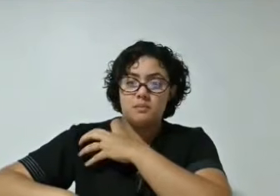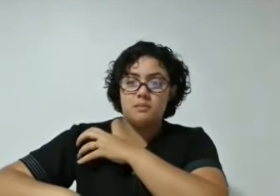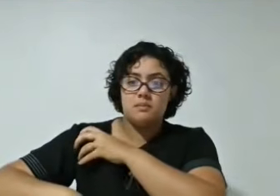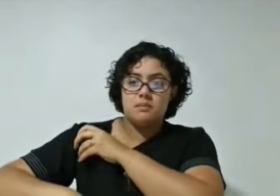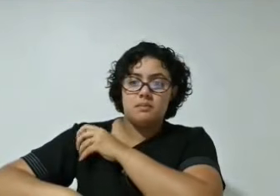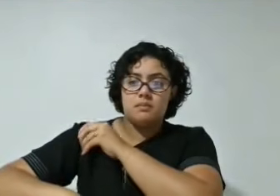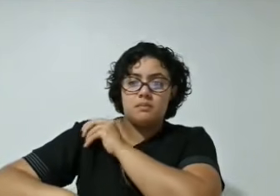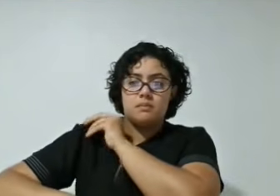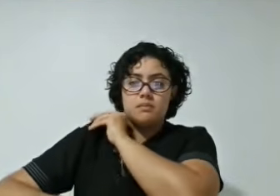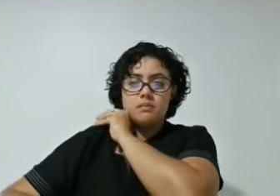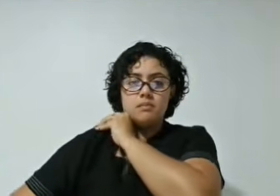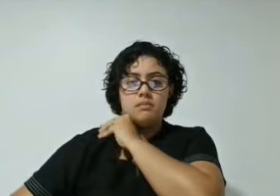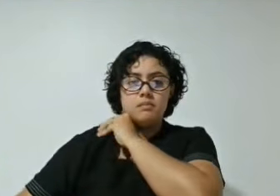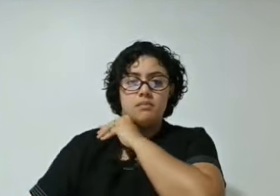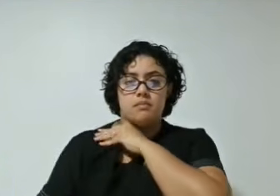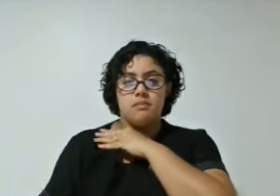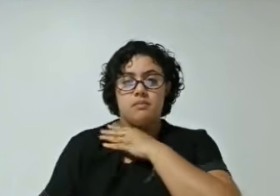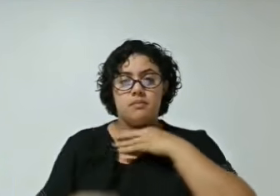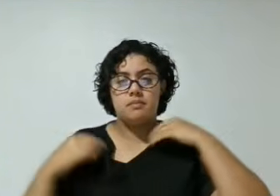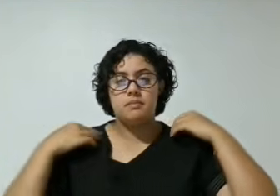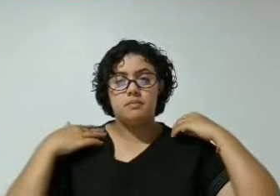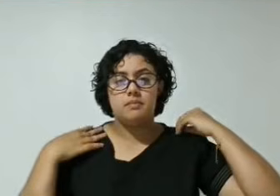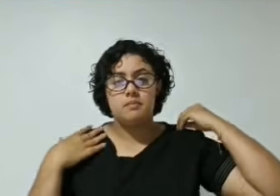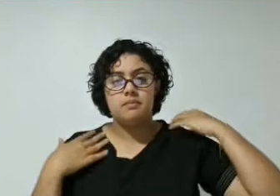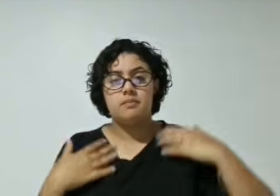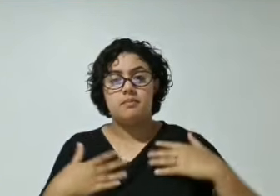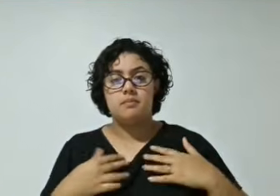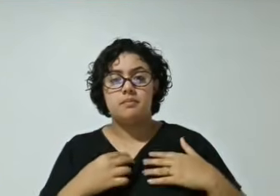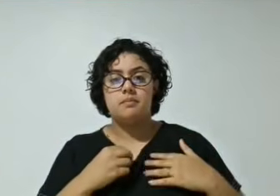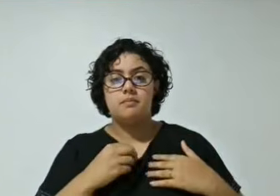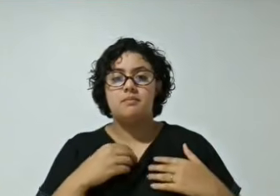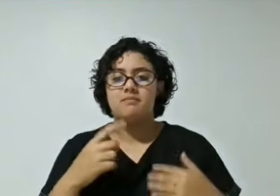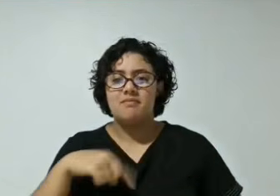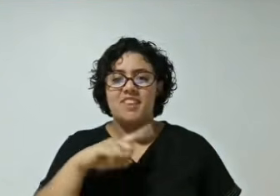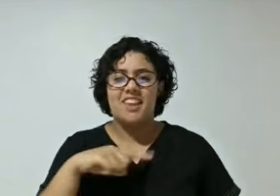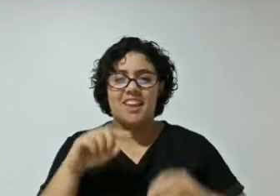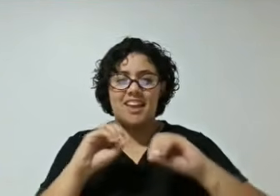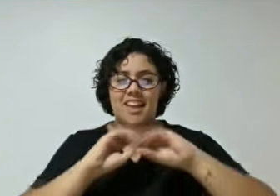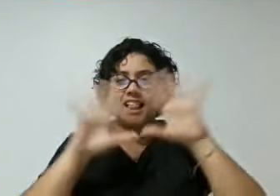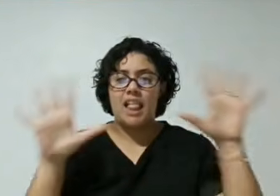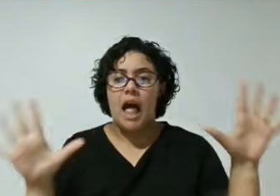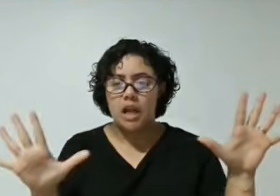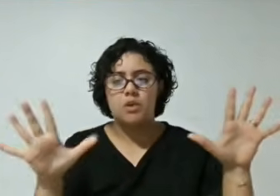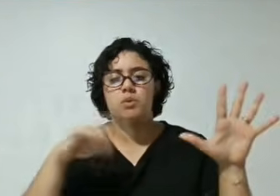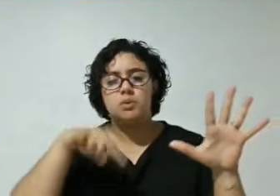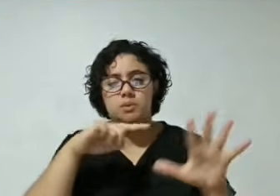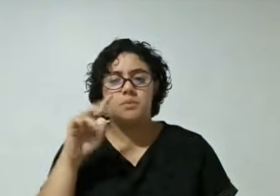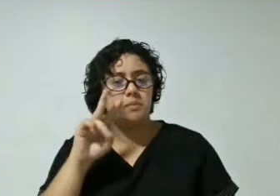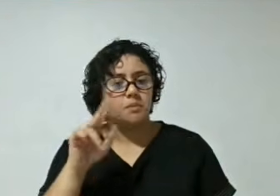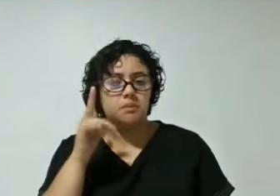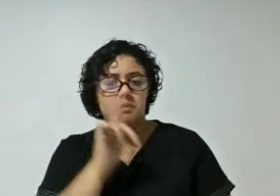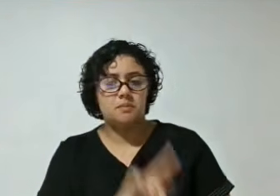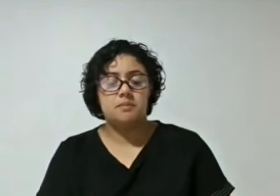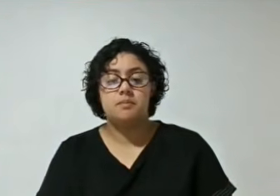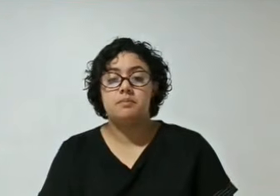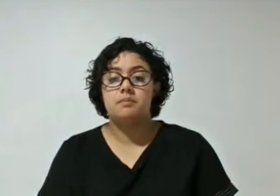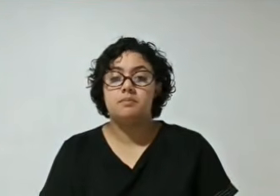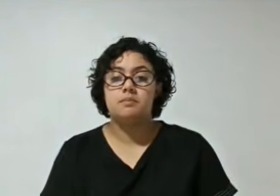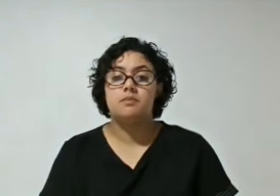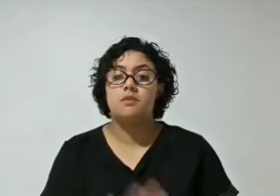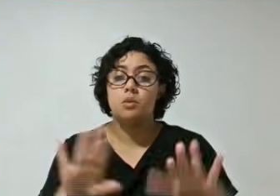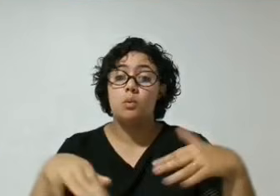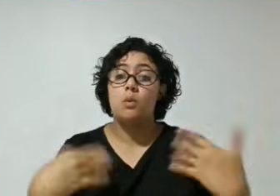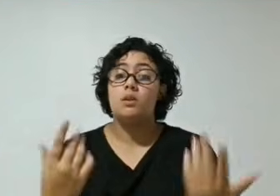ótimo. E isso ficou latente para nós, evidente, quando nós entrevistamos